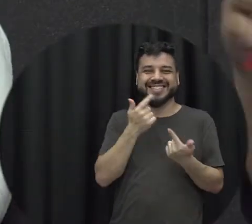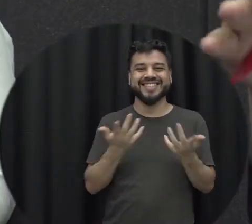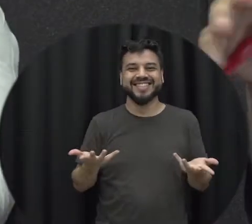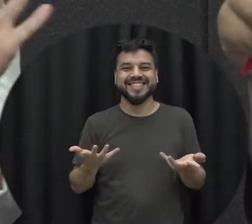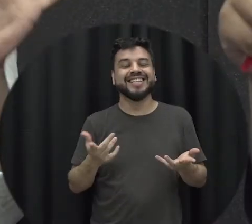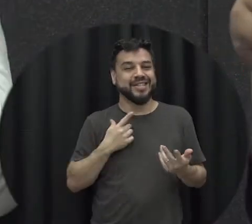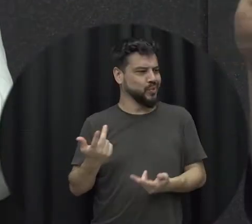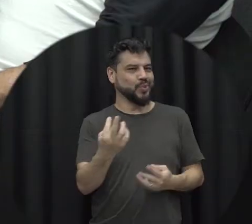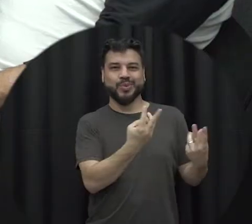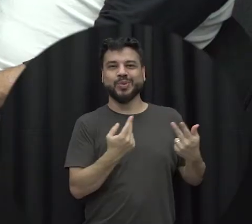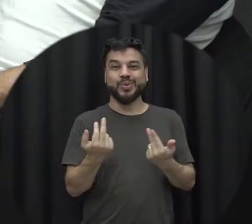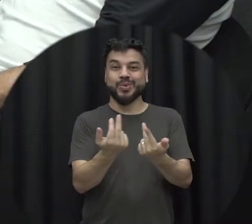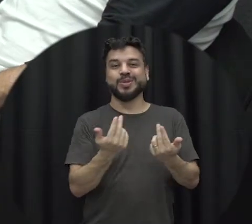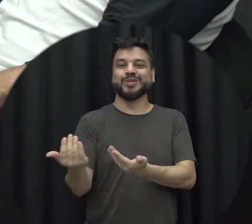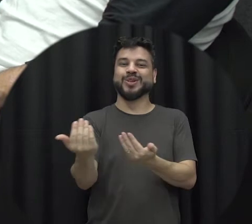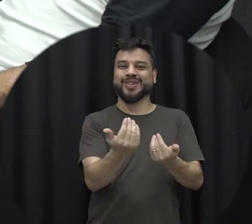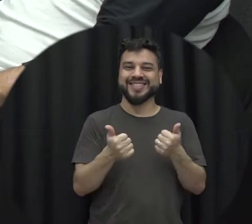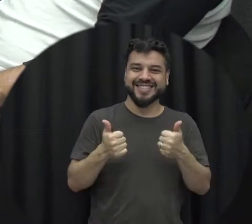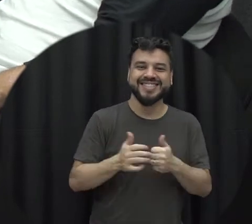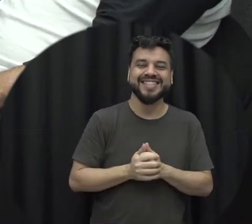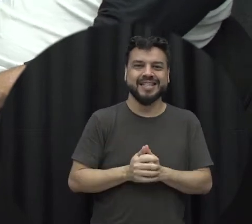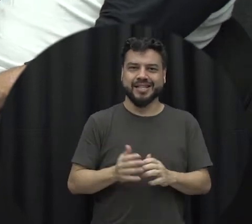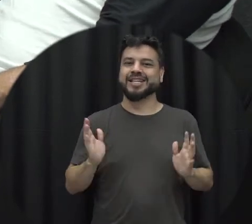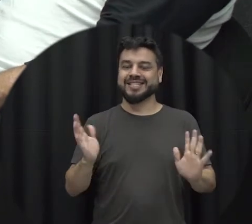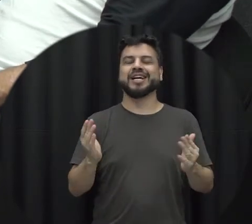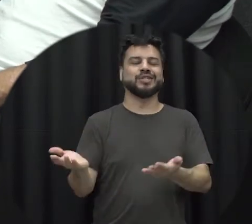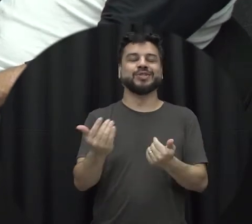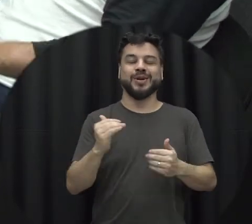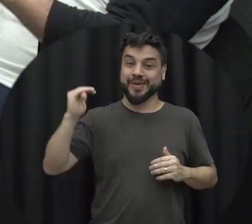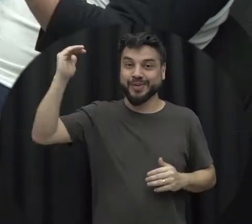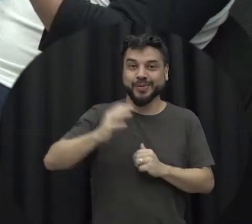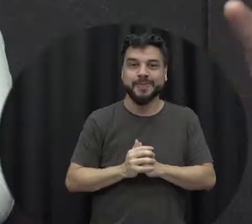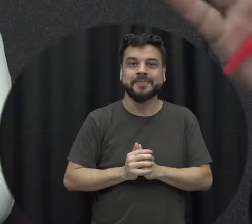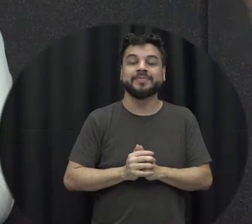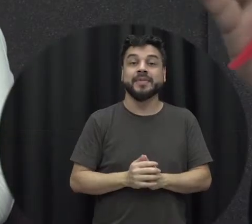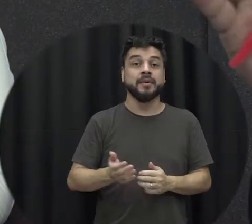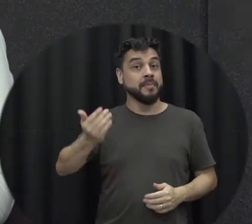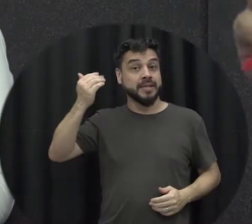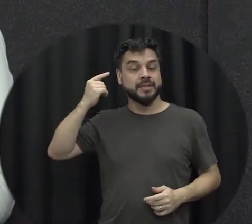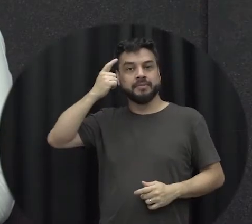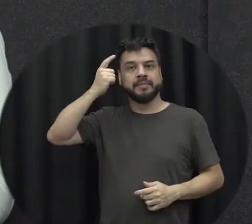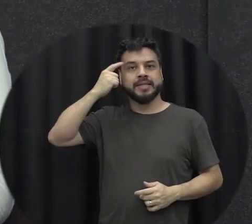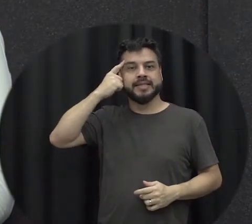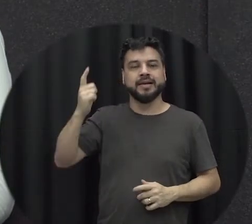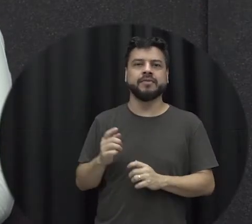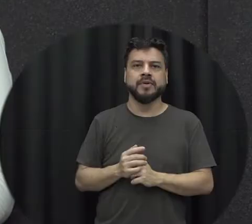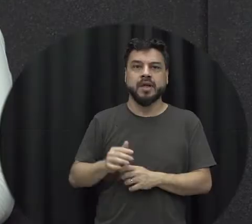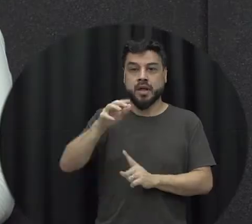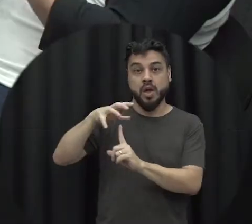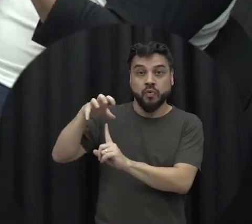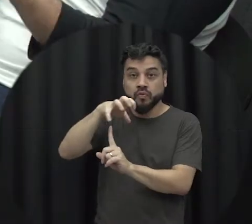Somos jovens. Somos todos. Somos jovens. Jovens adultos. Tinha um pouco do estereótipo, assim, né, de que